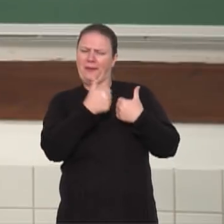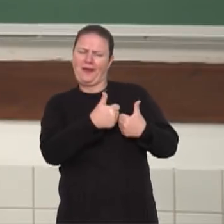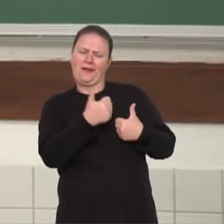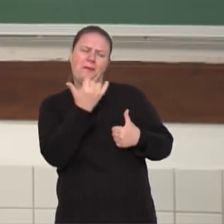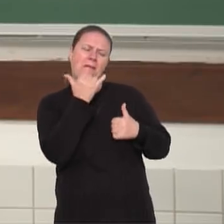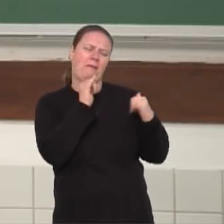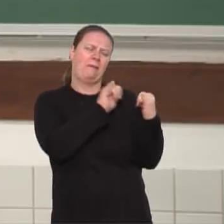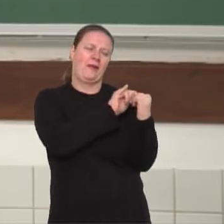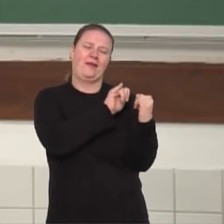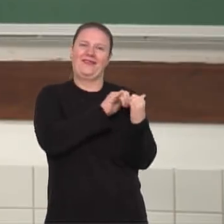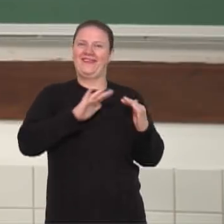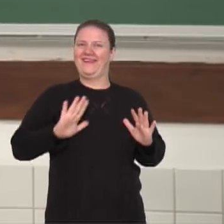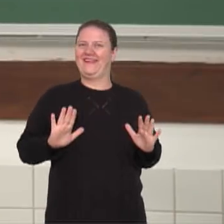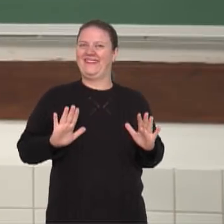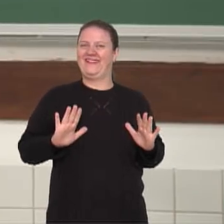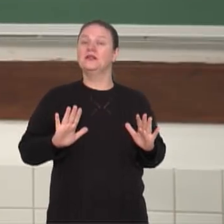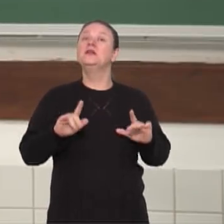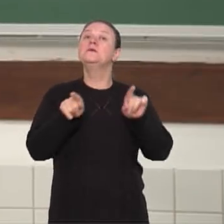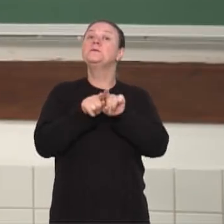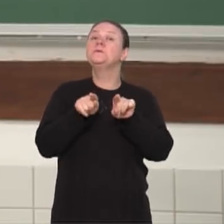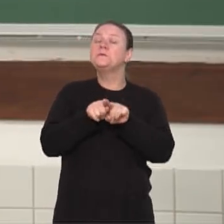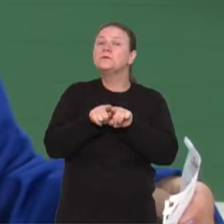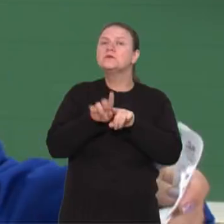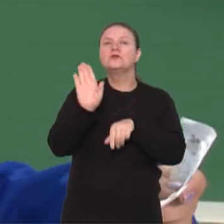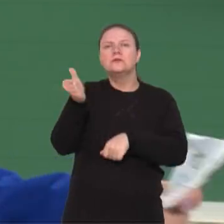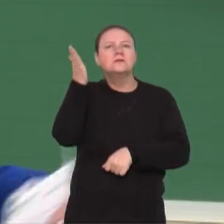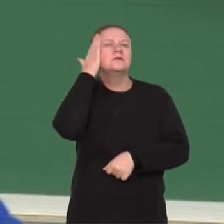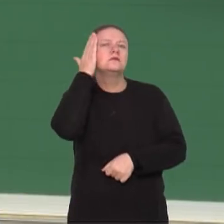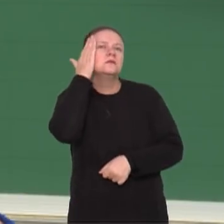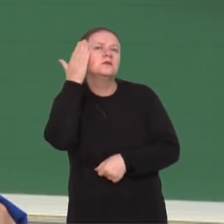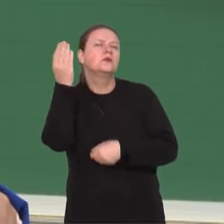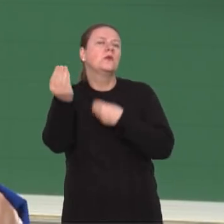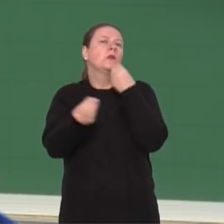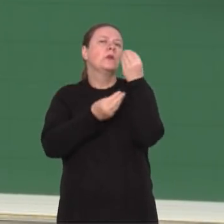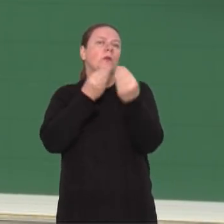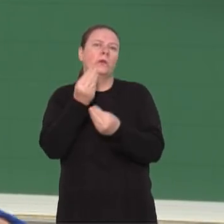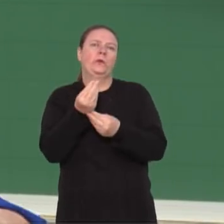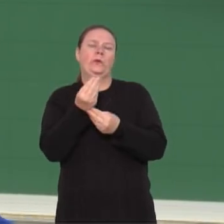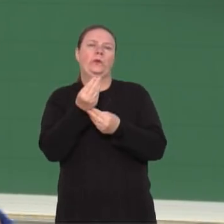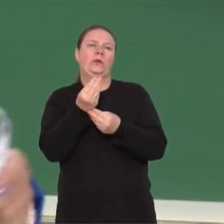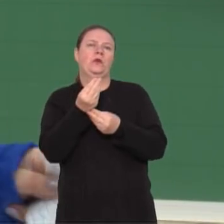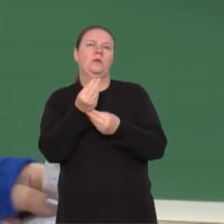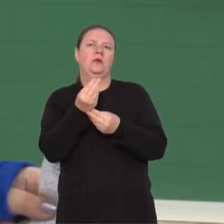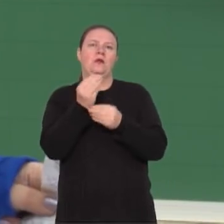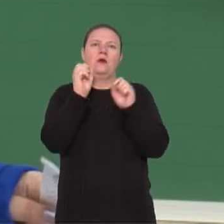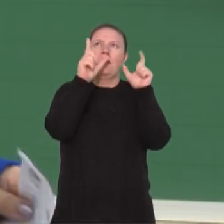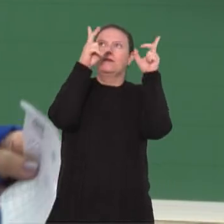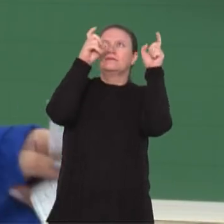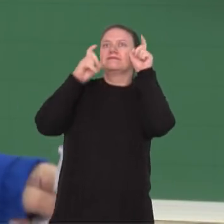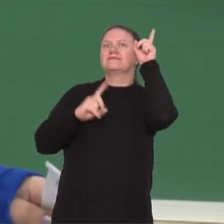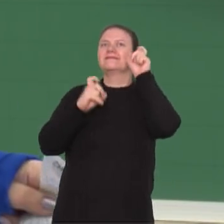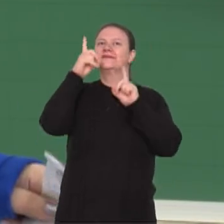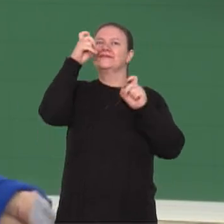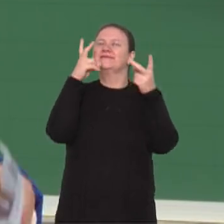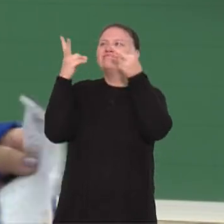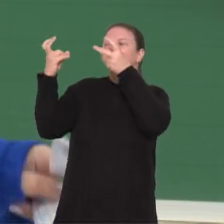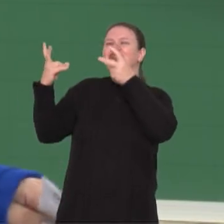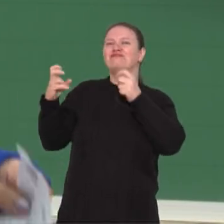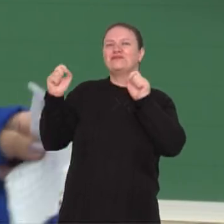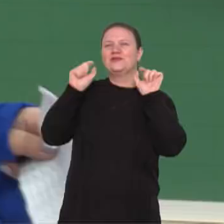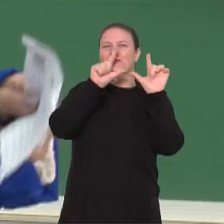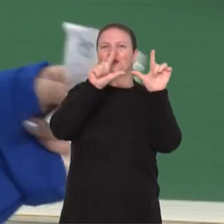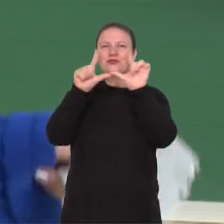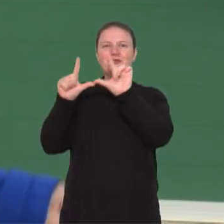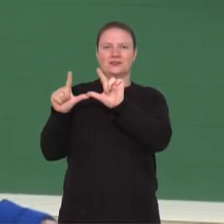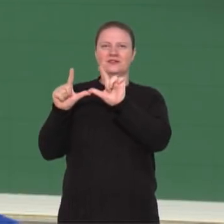perdoado. Isso tudo a gente sabe por conta das expressões faciais, dos desenhos ali, das imagens, né, que estão,